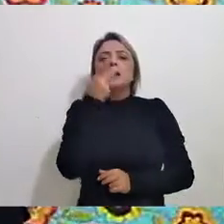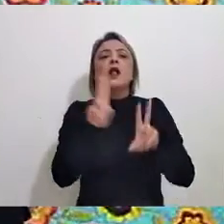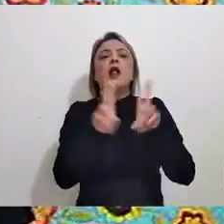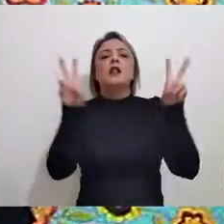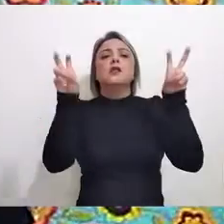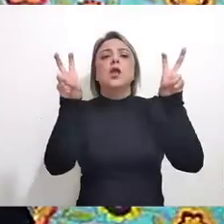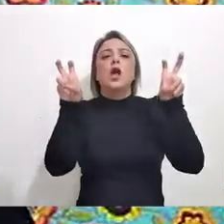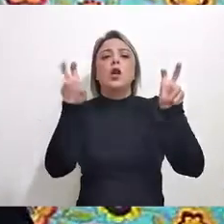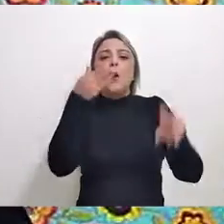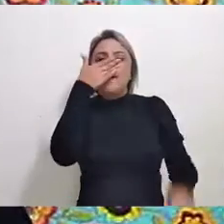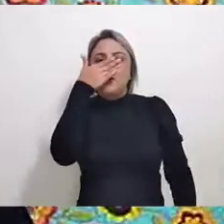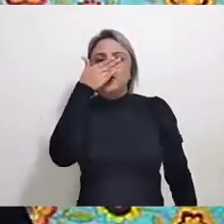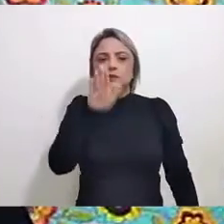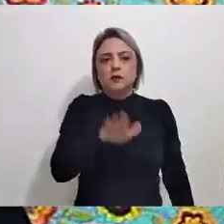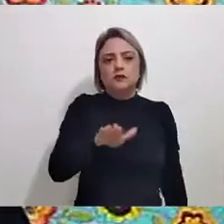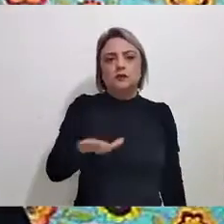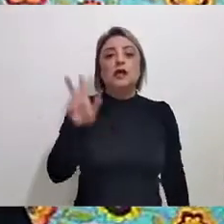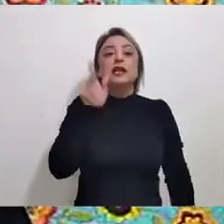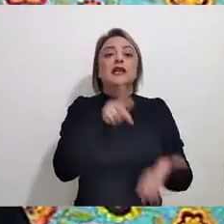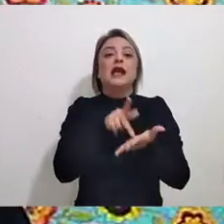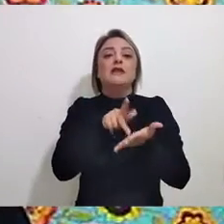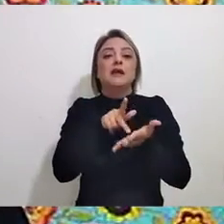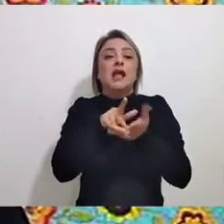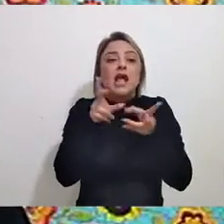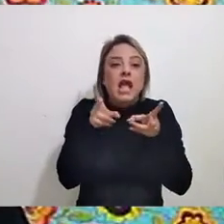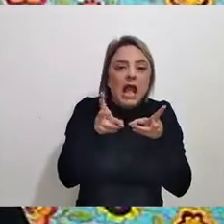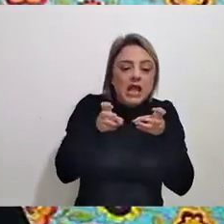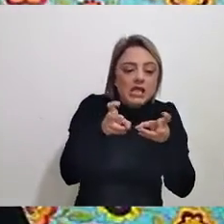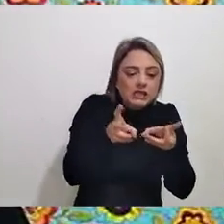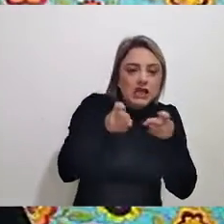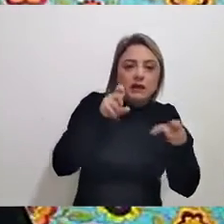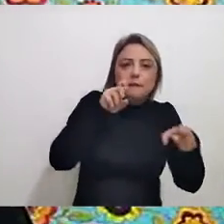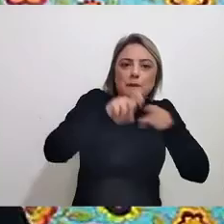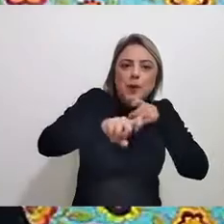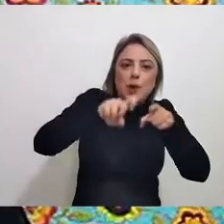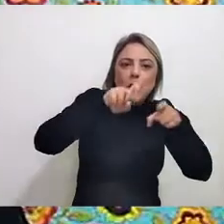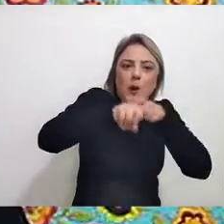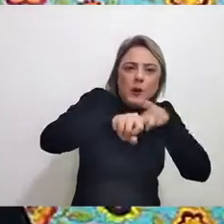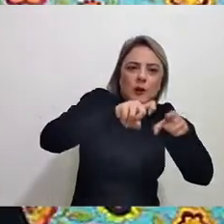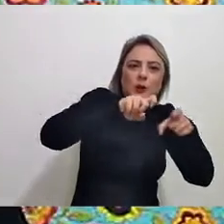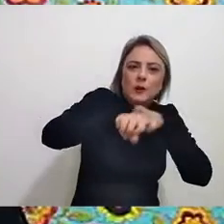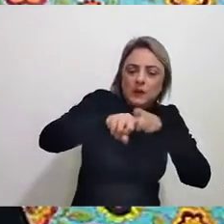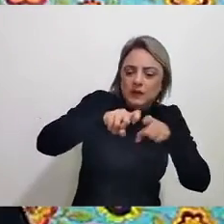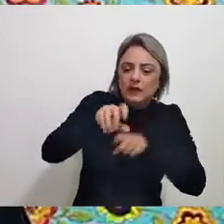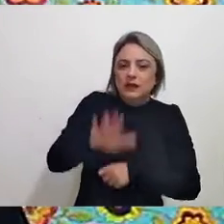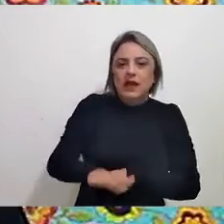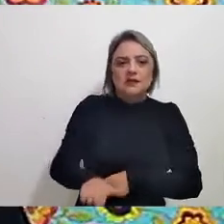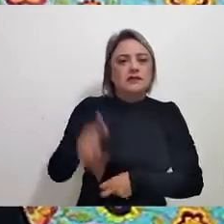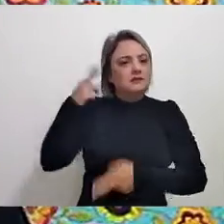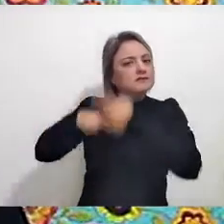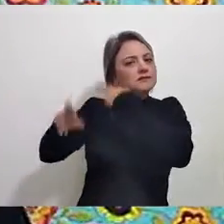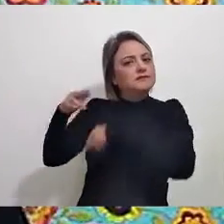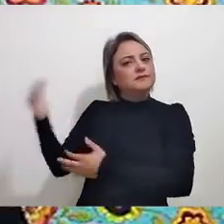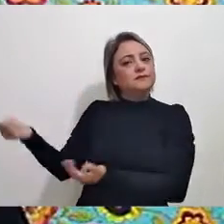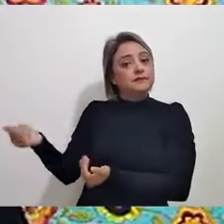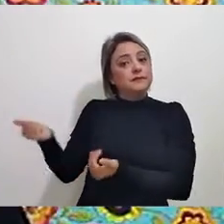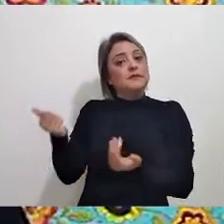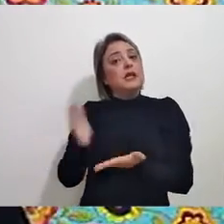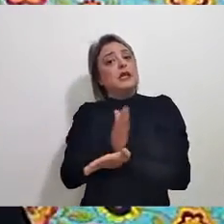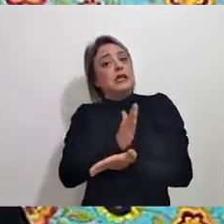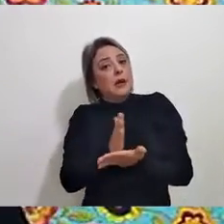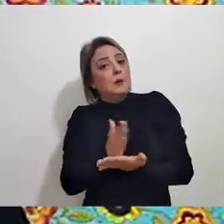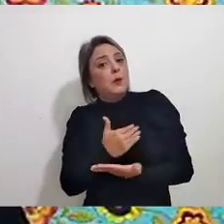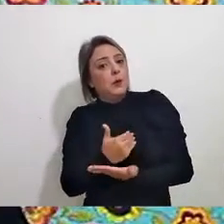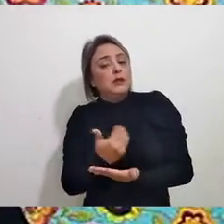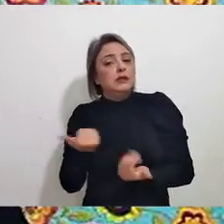verdade é a exploração sexual dessas crianças e adolescentes, né? Que muitas vezes essas crianças são vítimas, inclusive,